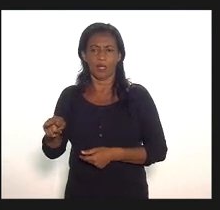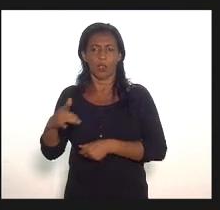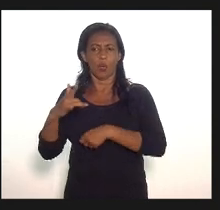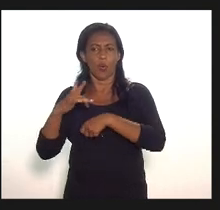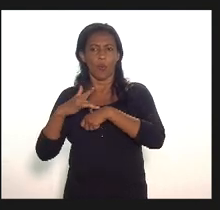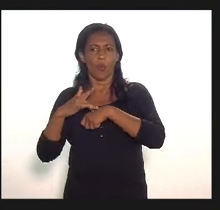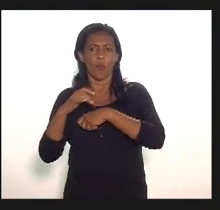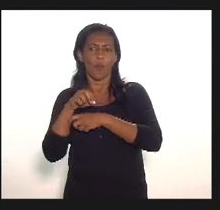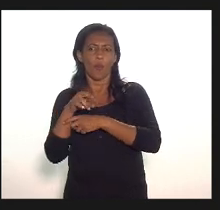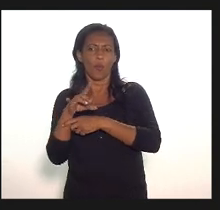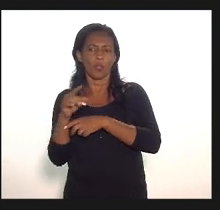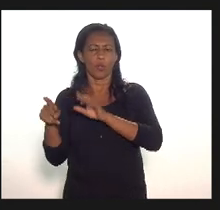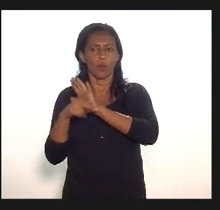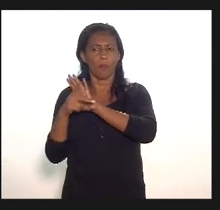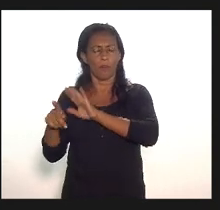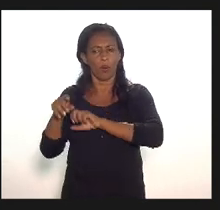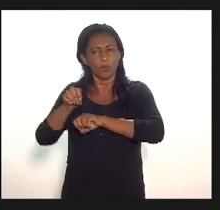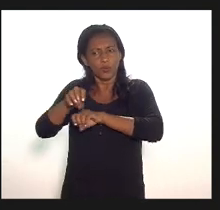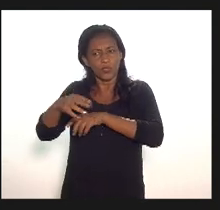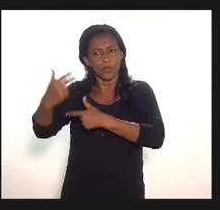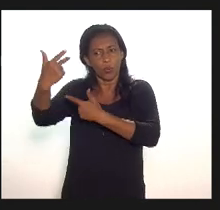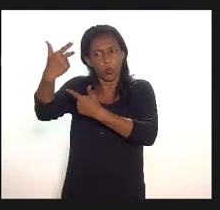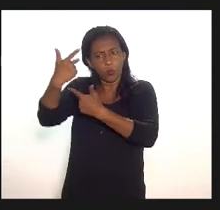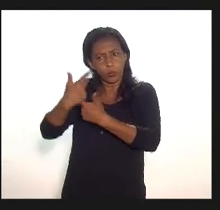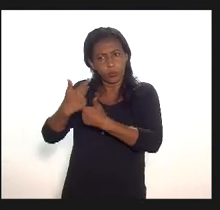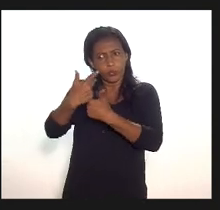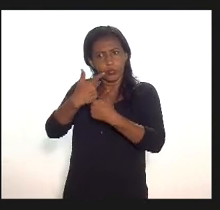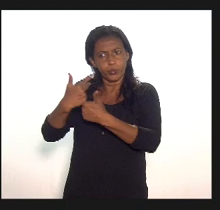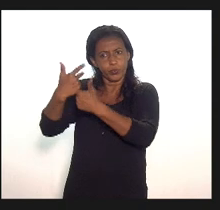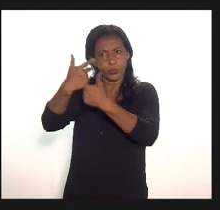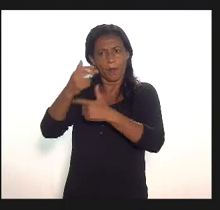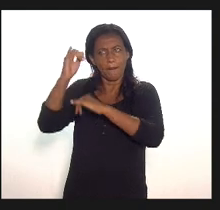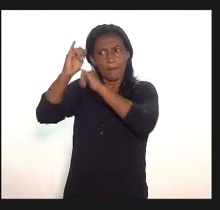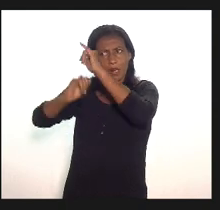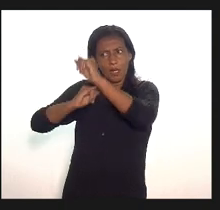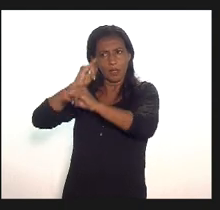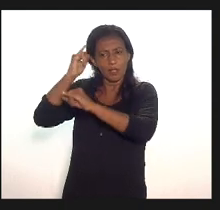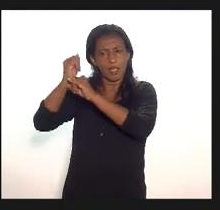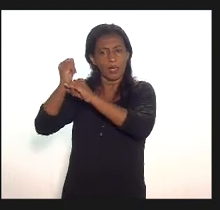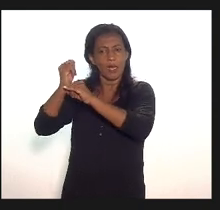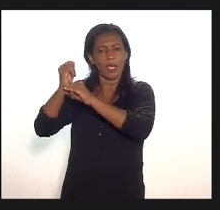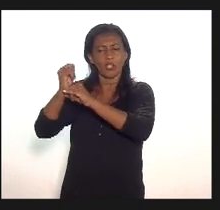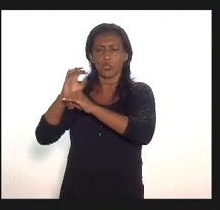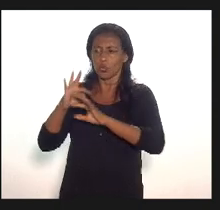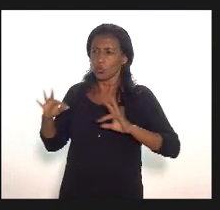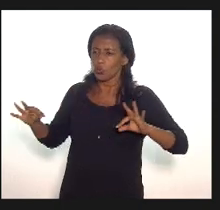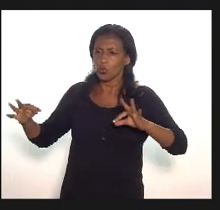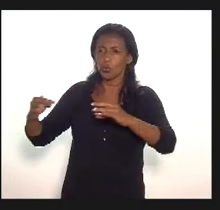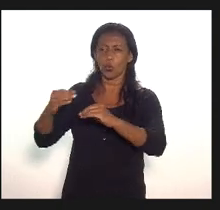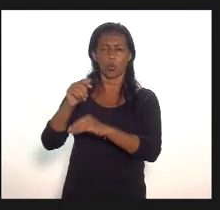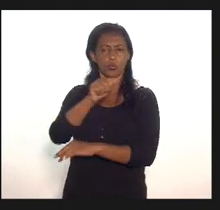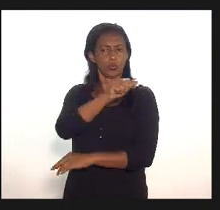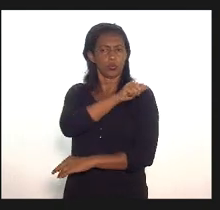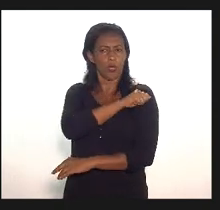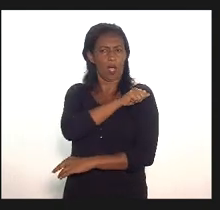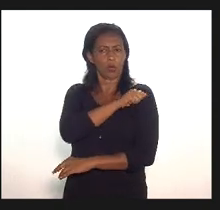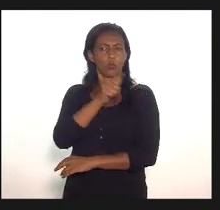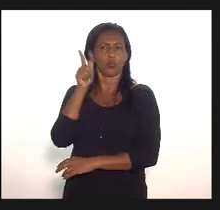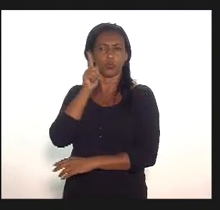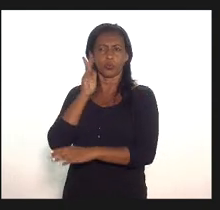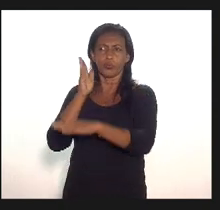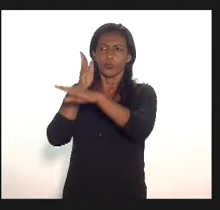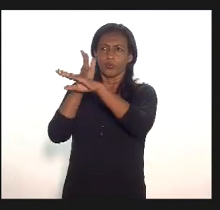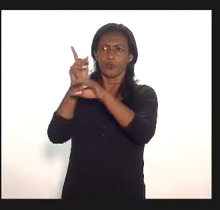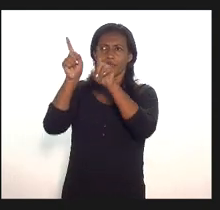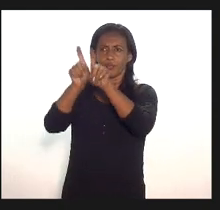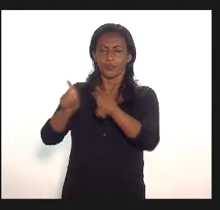de ensino remoto, atualmente em vigor, seja acessado por todos os estudantes matriculados na